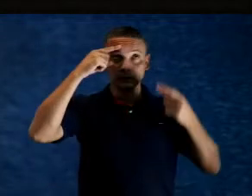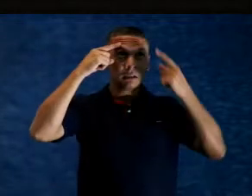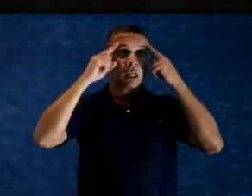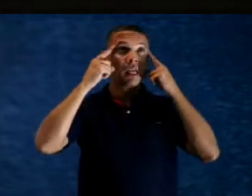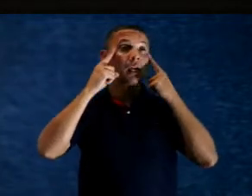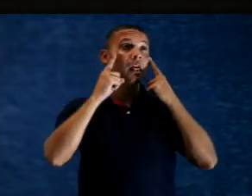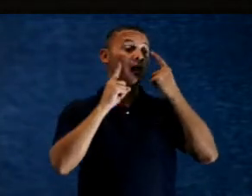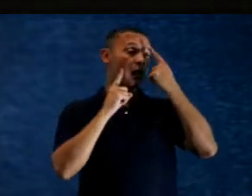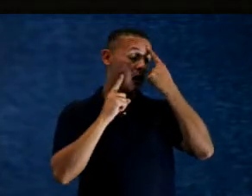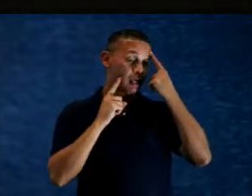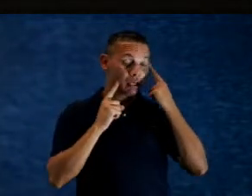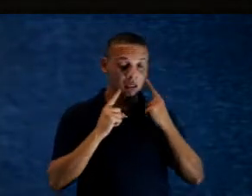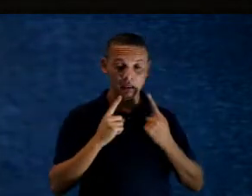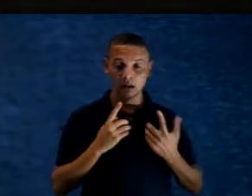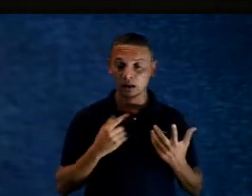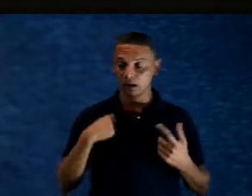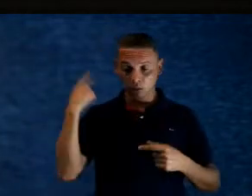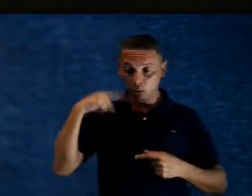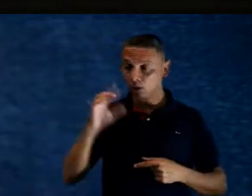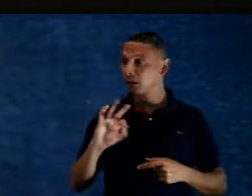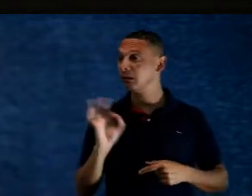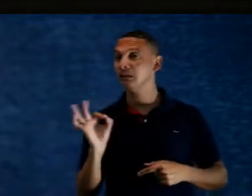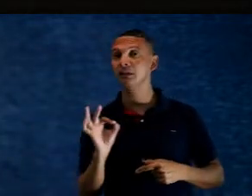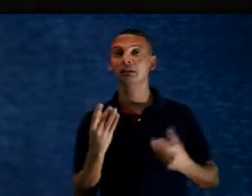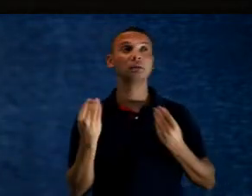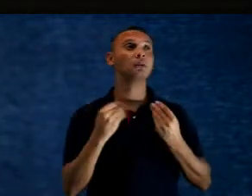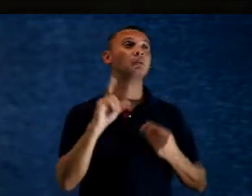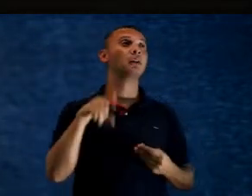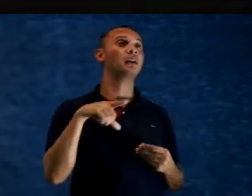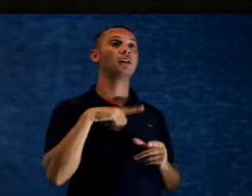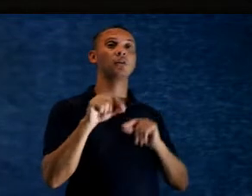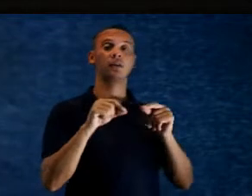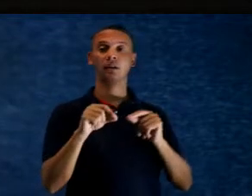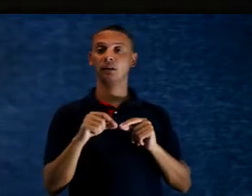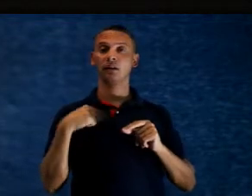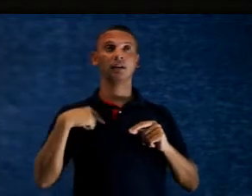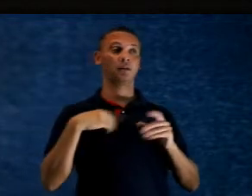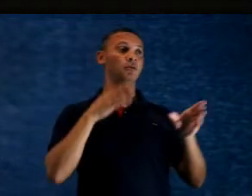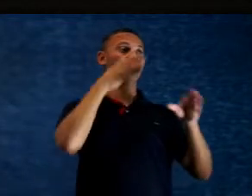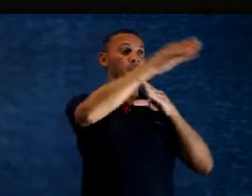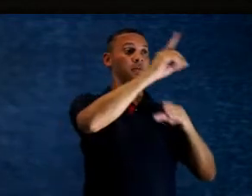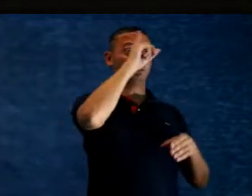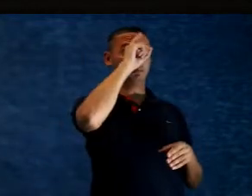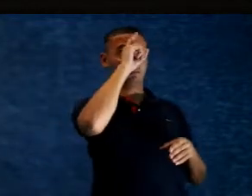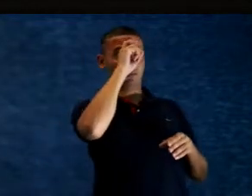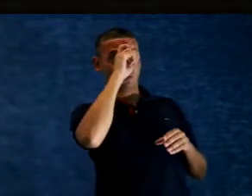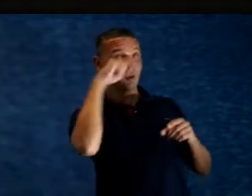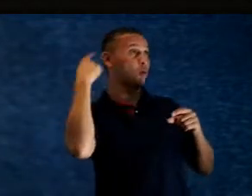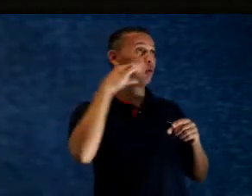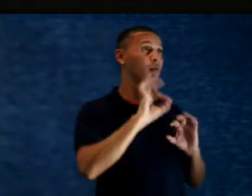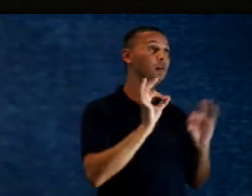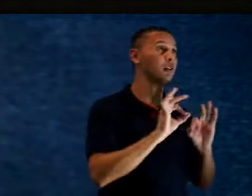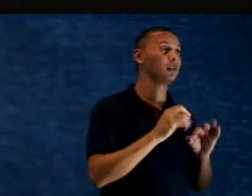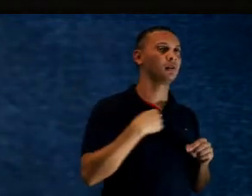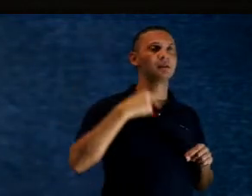ser esplêndido. O espírito sobe numa fumaça, mas não é um descanso? Nada mais me afetará, mas é precisamente